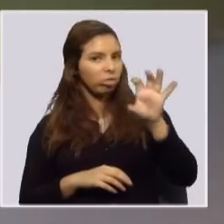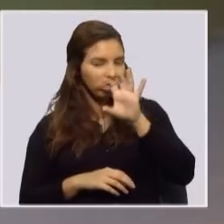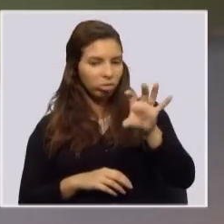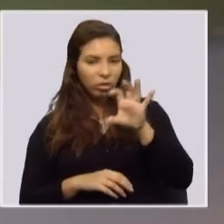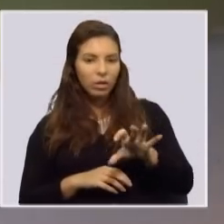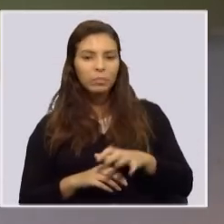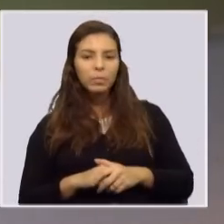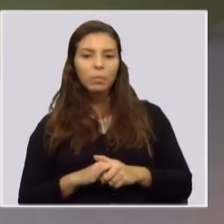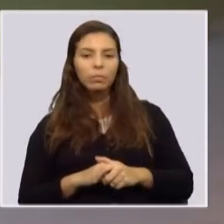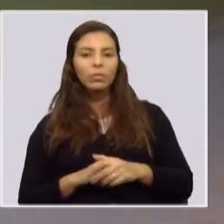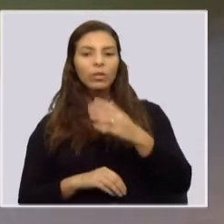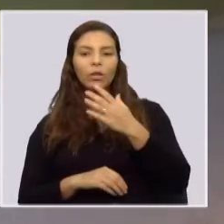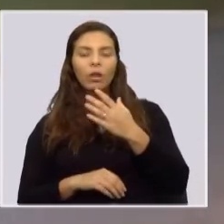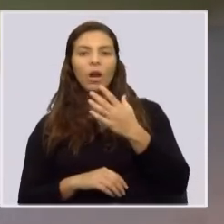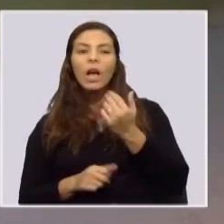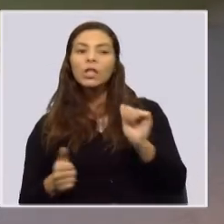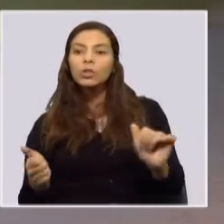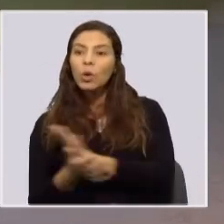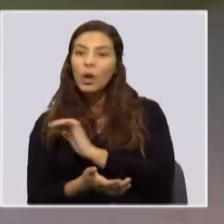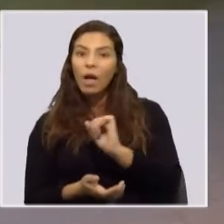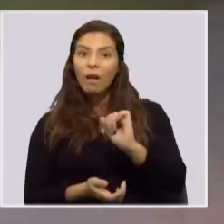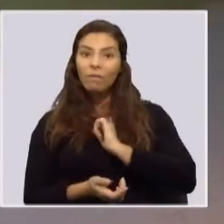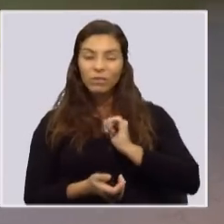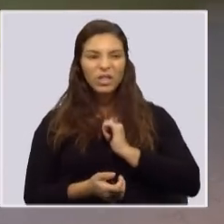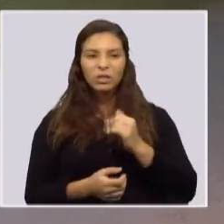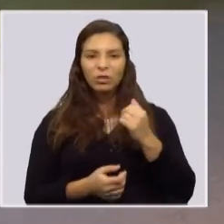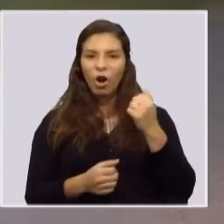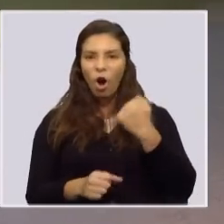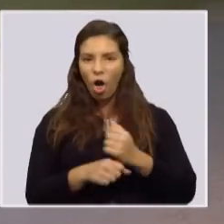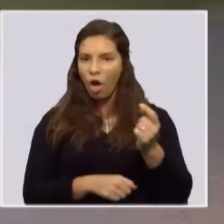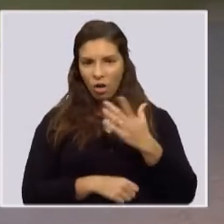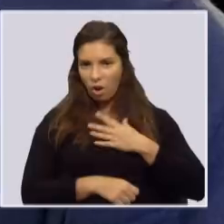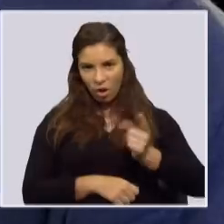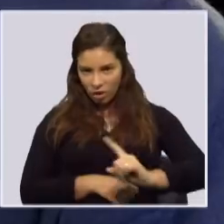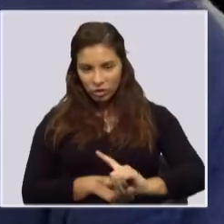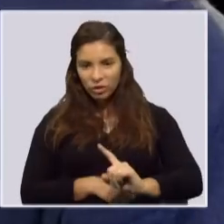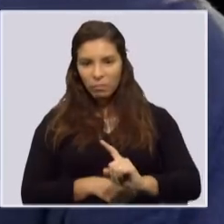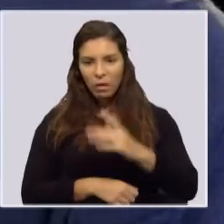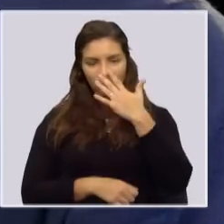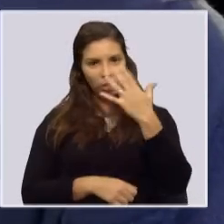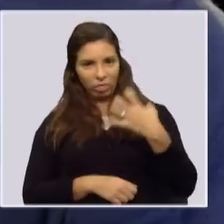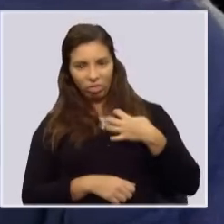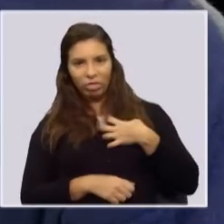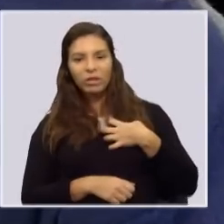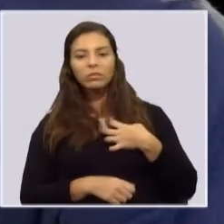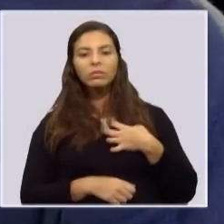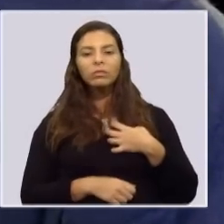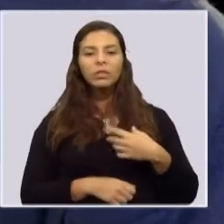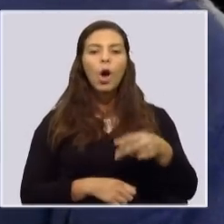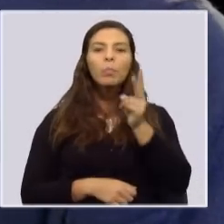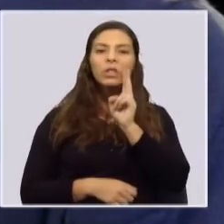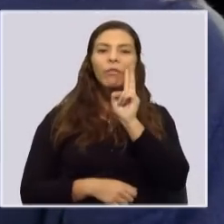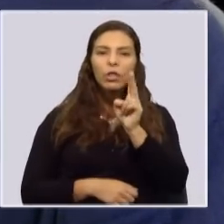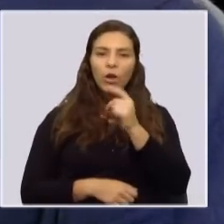e gosta pouco do jornal onde eu trabalho e faz questão de dizer isso, faz questão de dizer em tom de gozo ao jornalista